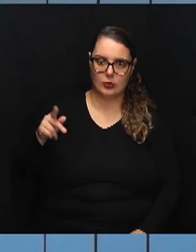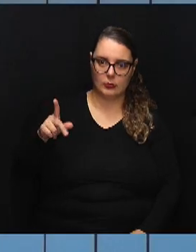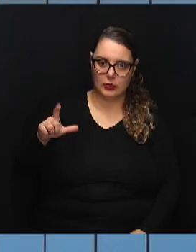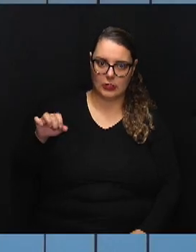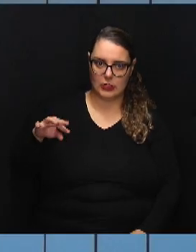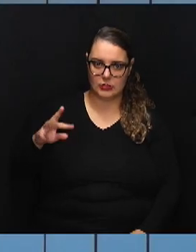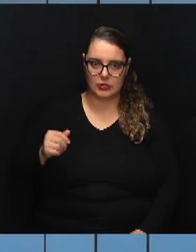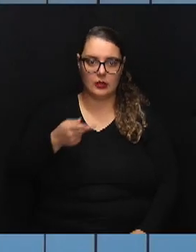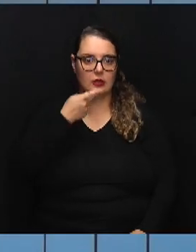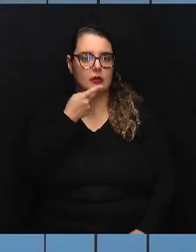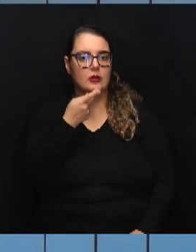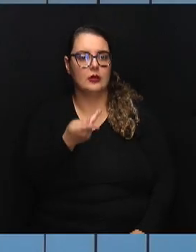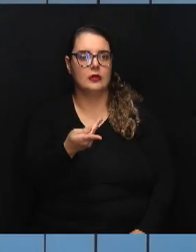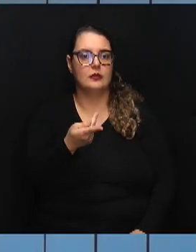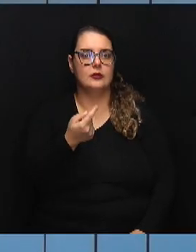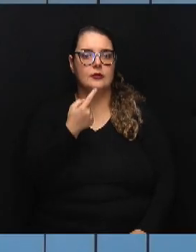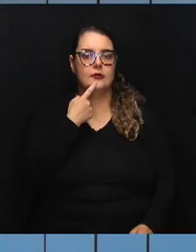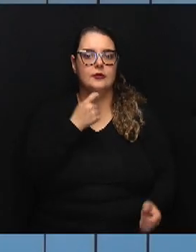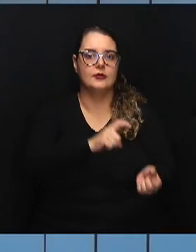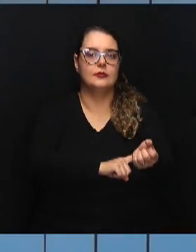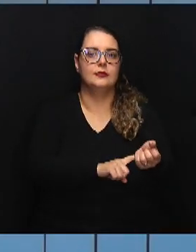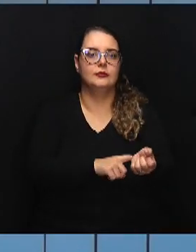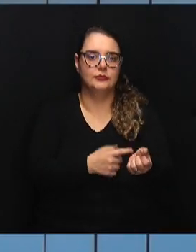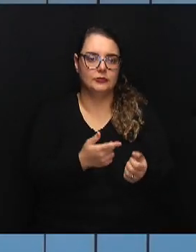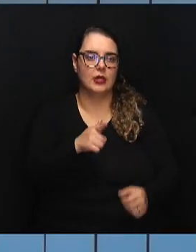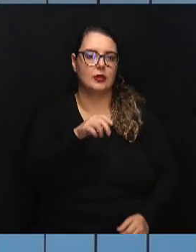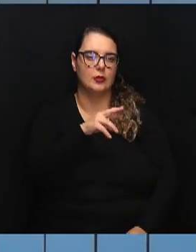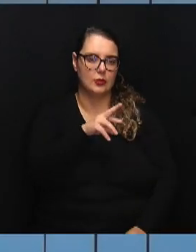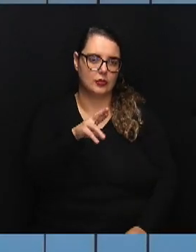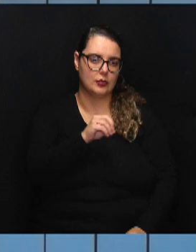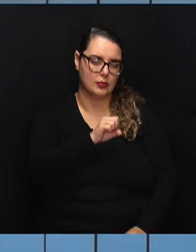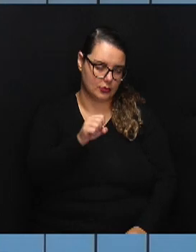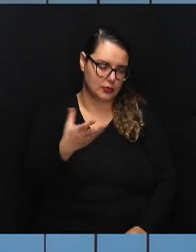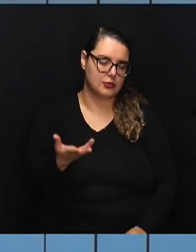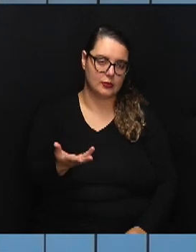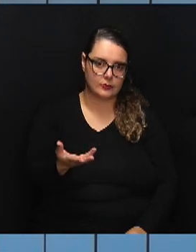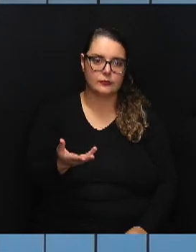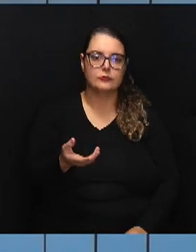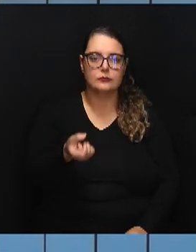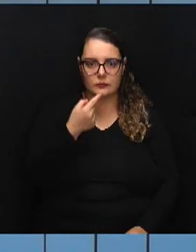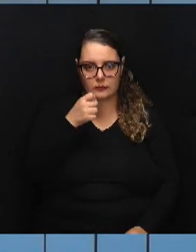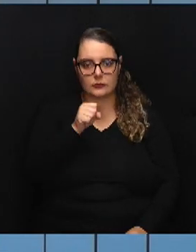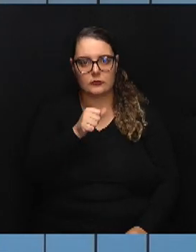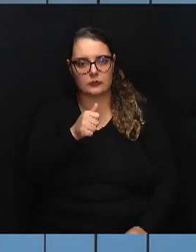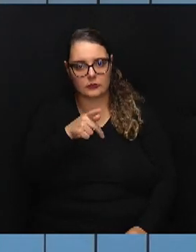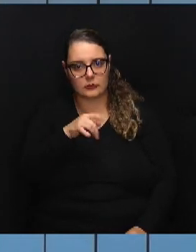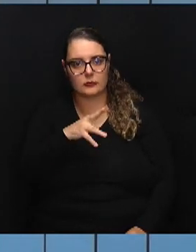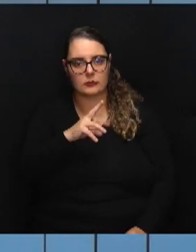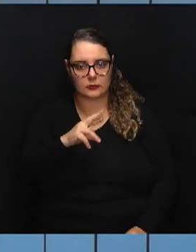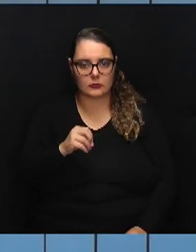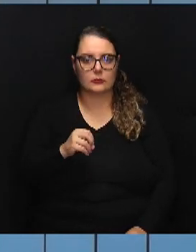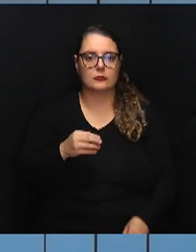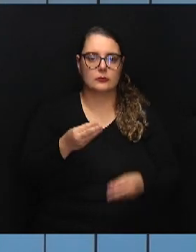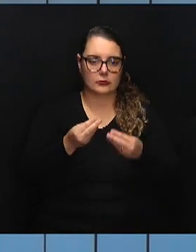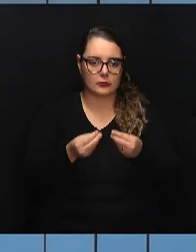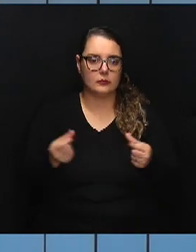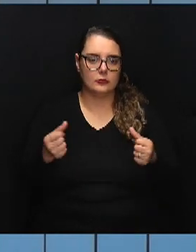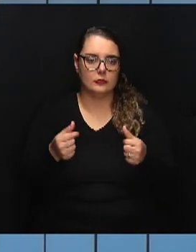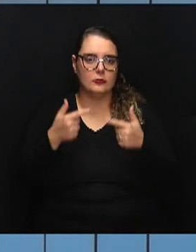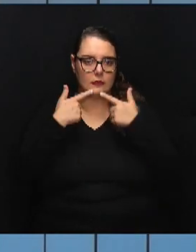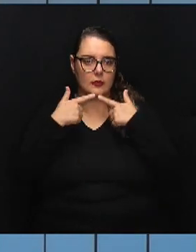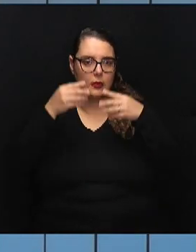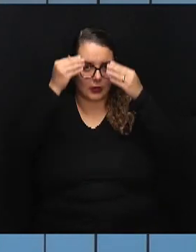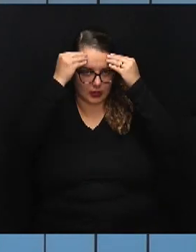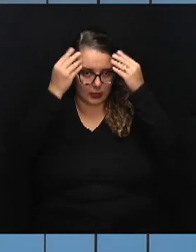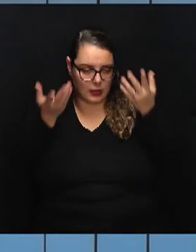até fala, né, o sangue estava muito grosso, né, e aí com essa aspirina ele vai ficar mais líquido, né, na linguagem mais